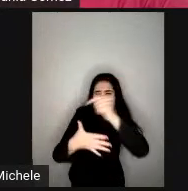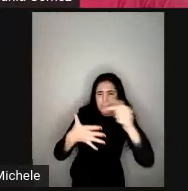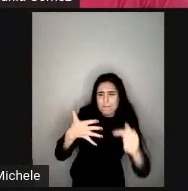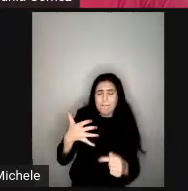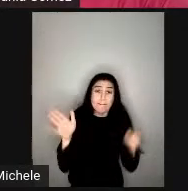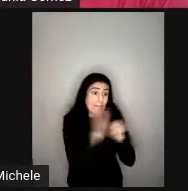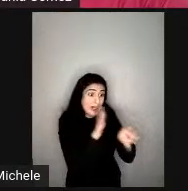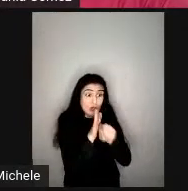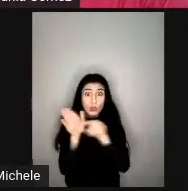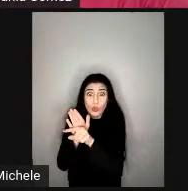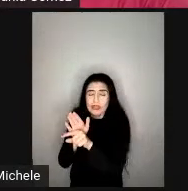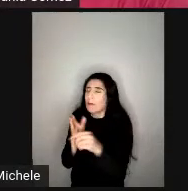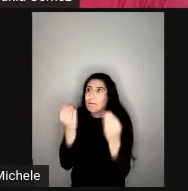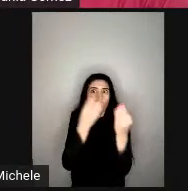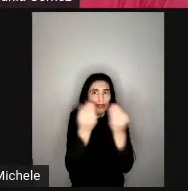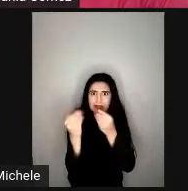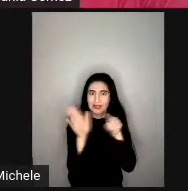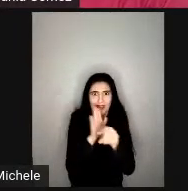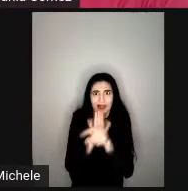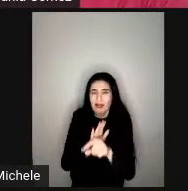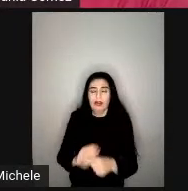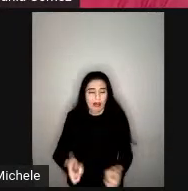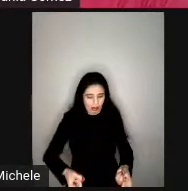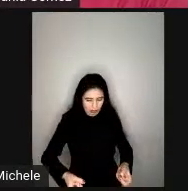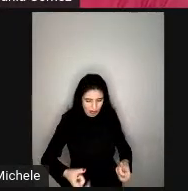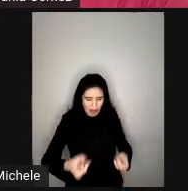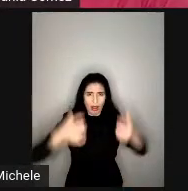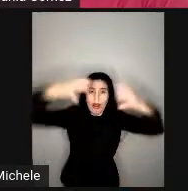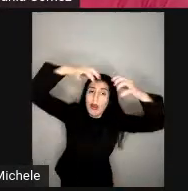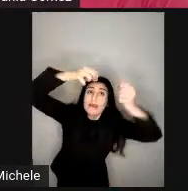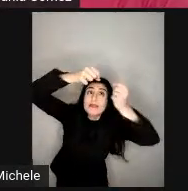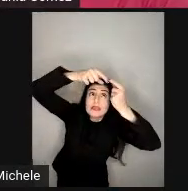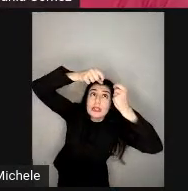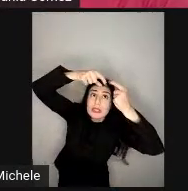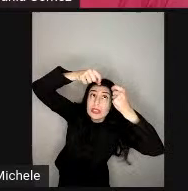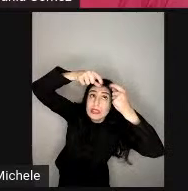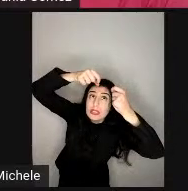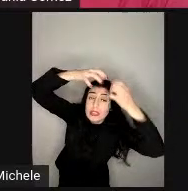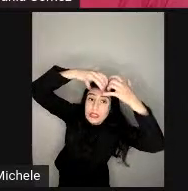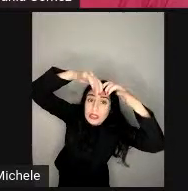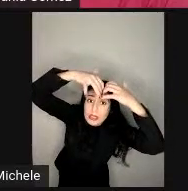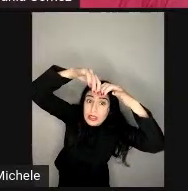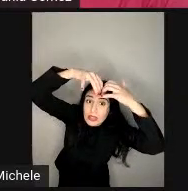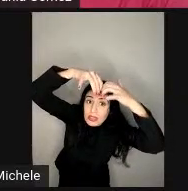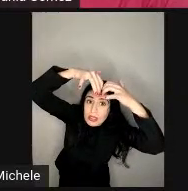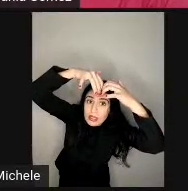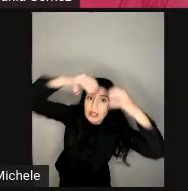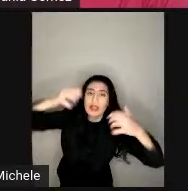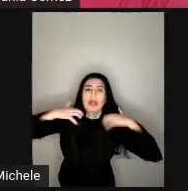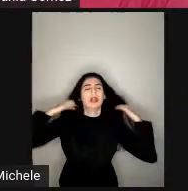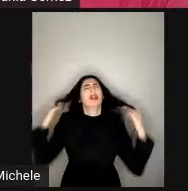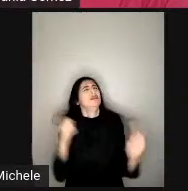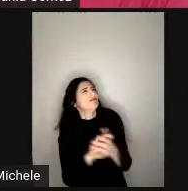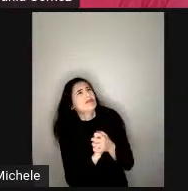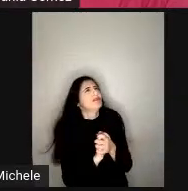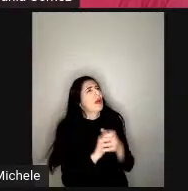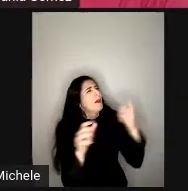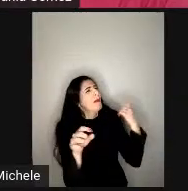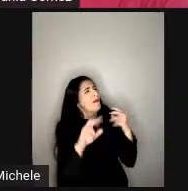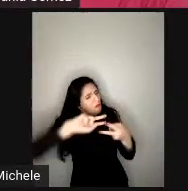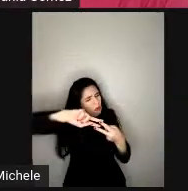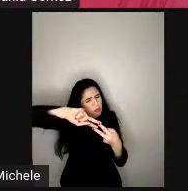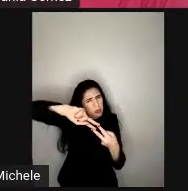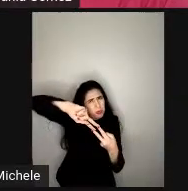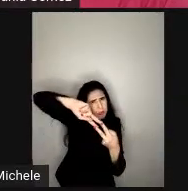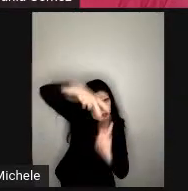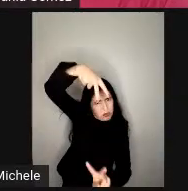uma delas era... Esse câncer que apareceu na minha cabeça tem a ver com a minha família ter tido tantos casos de câncer? E ele falou, não, esse